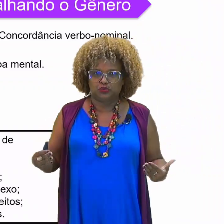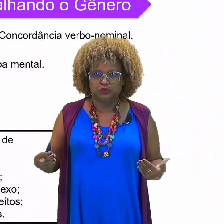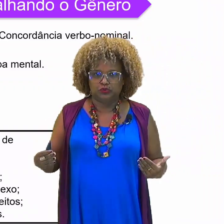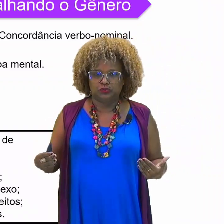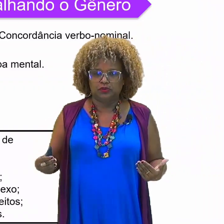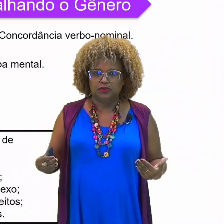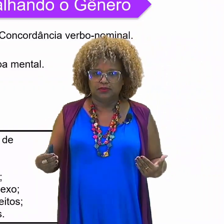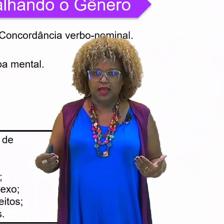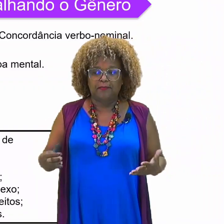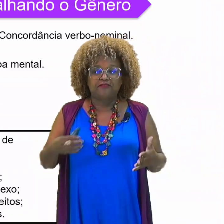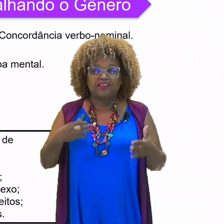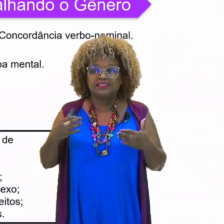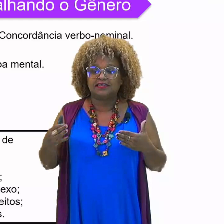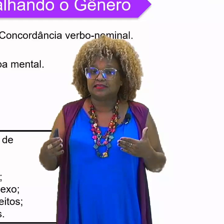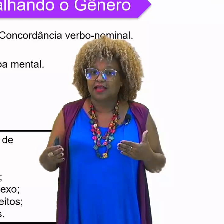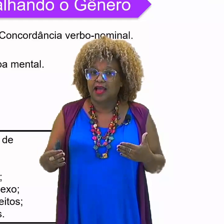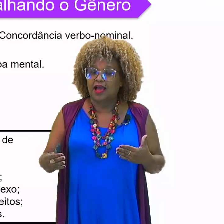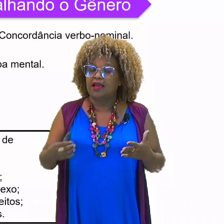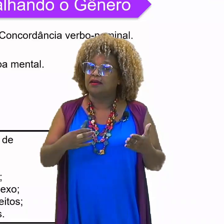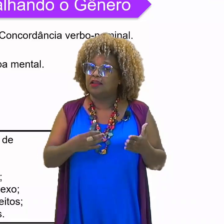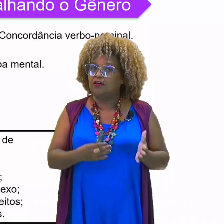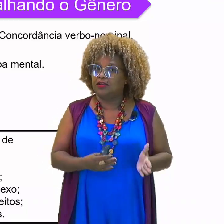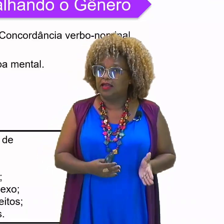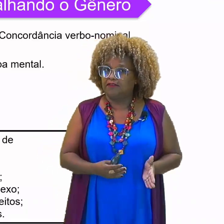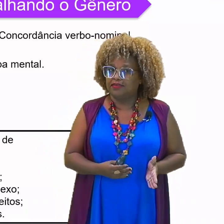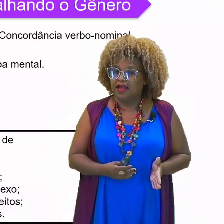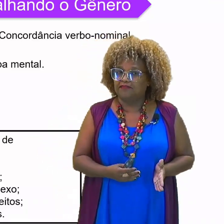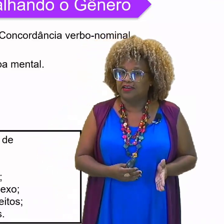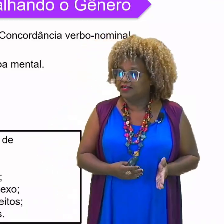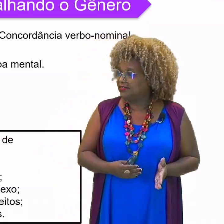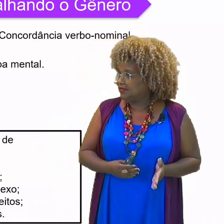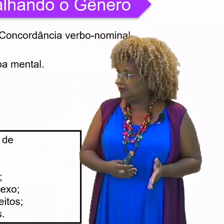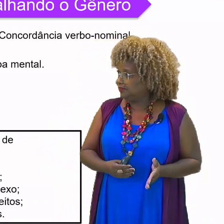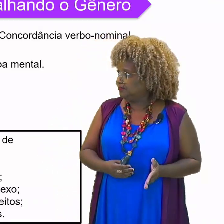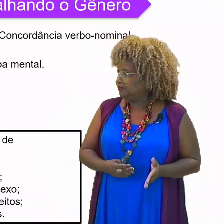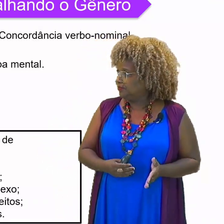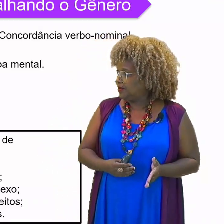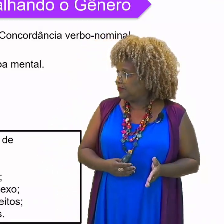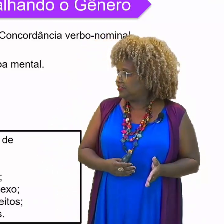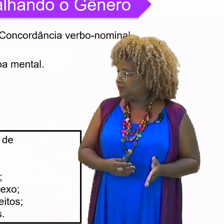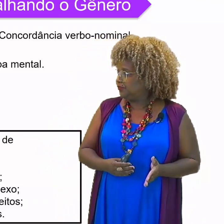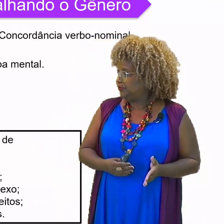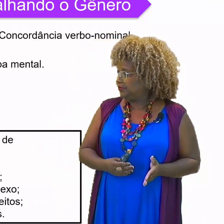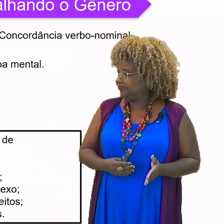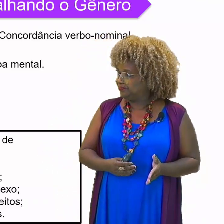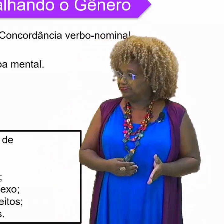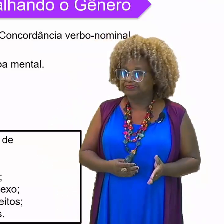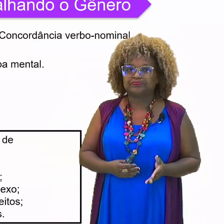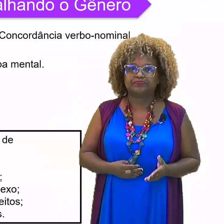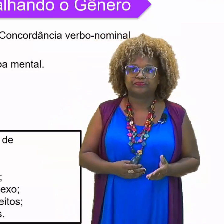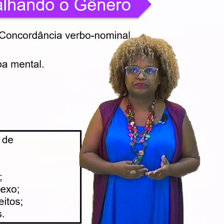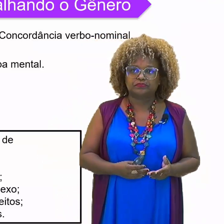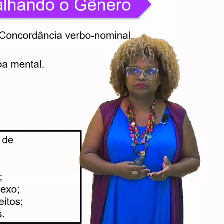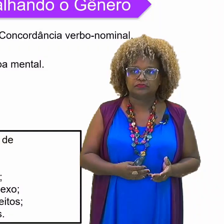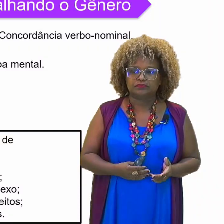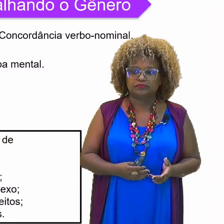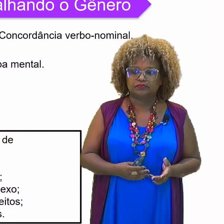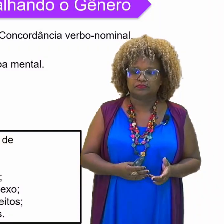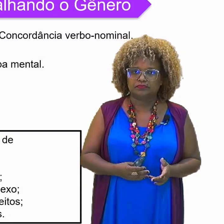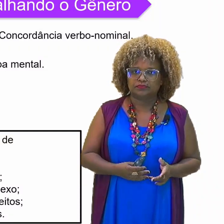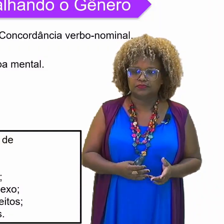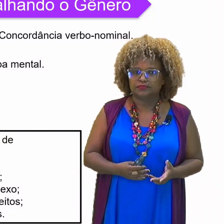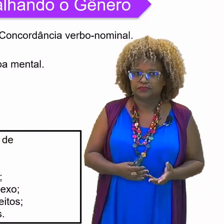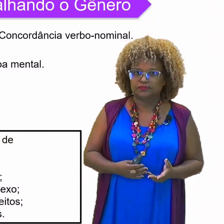de estudo, tá? Para facilitar na hora da avaliação. É mesmo? Isso aí, porque se você